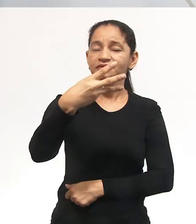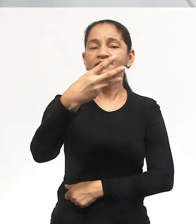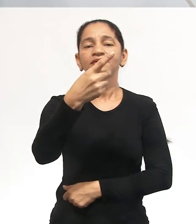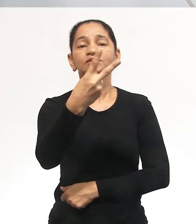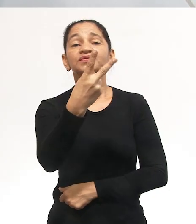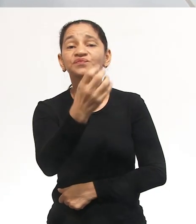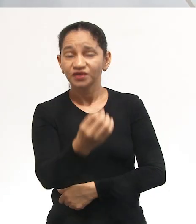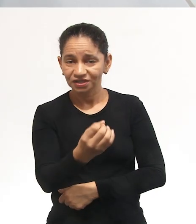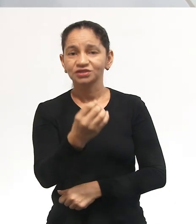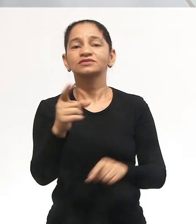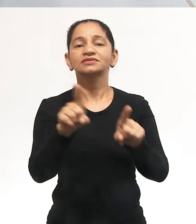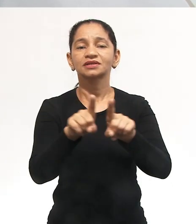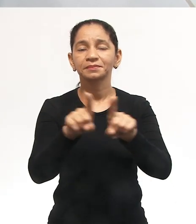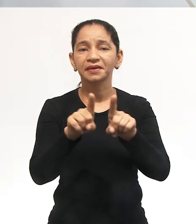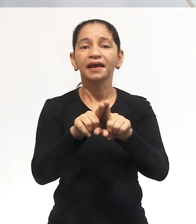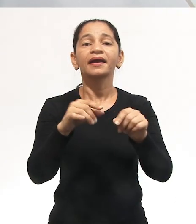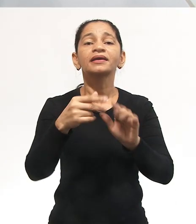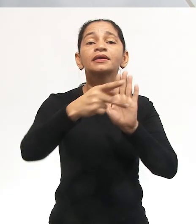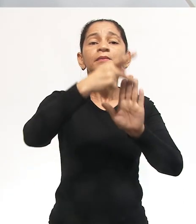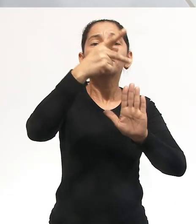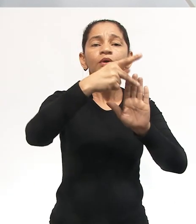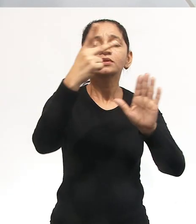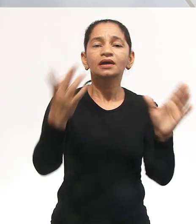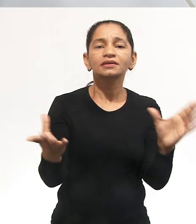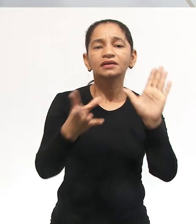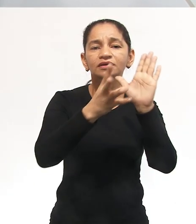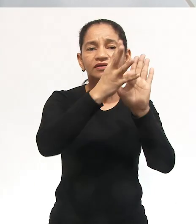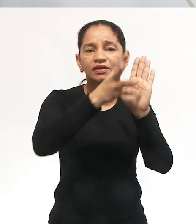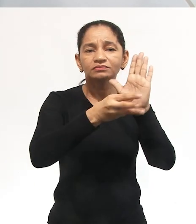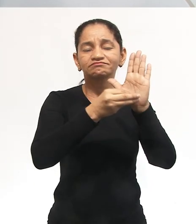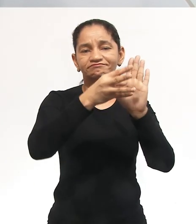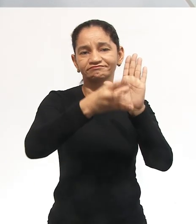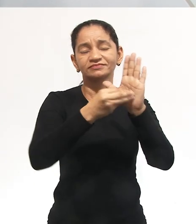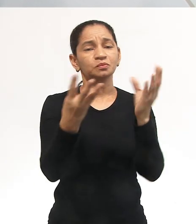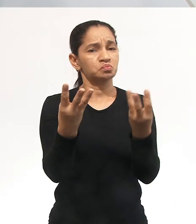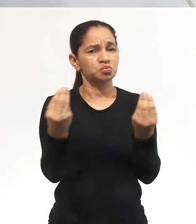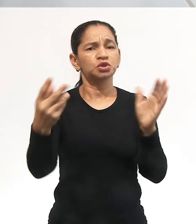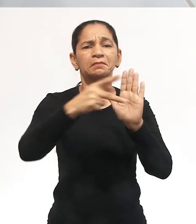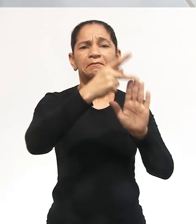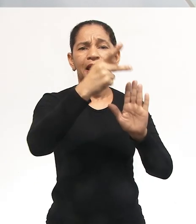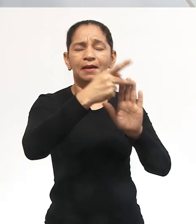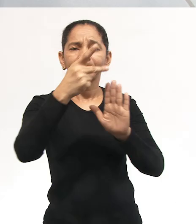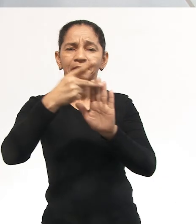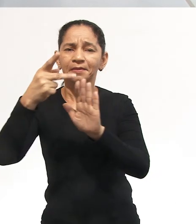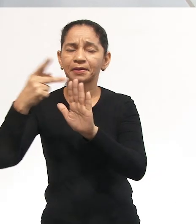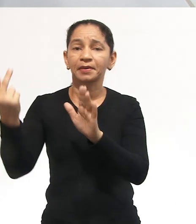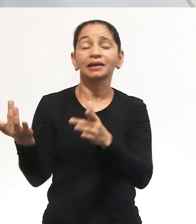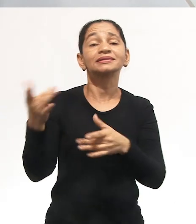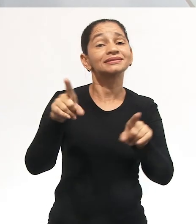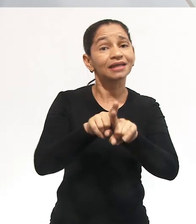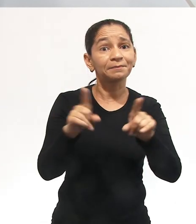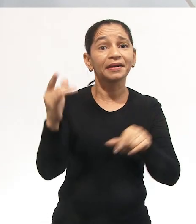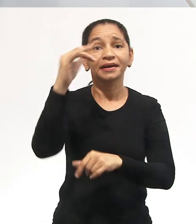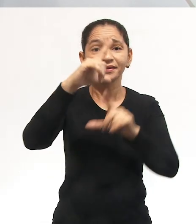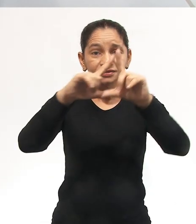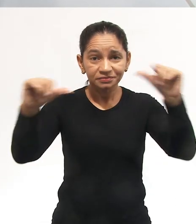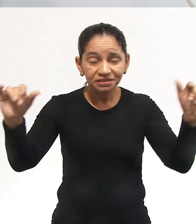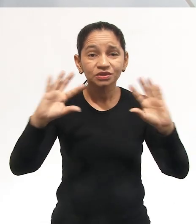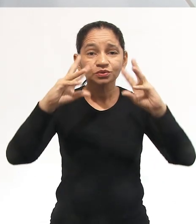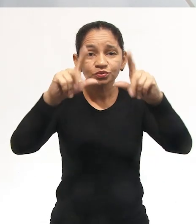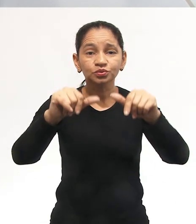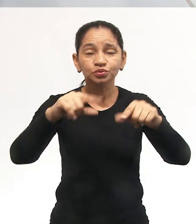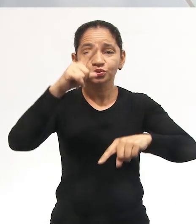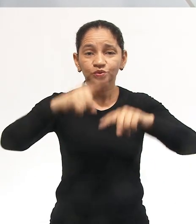4.320 de 1964, e também as portarias conjuntas, tanto da Secretaria do Orçamento e Finanças, quanto do Tesouro